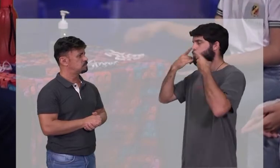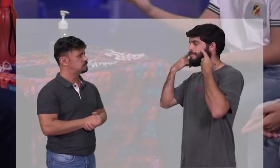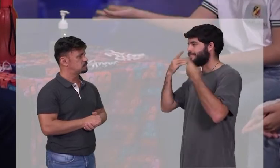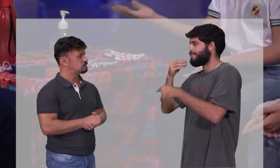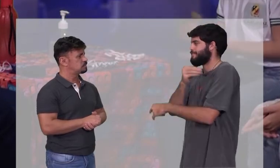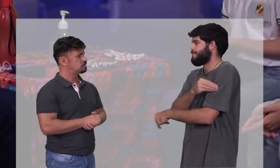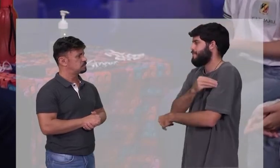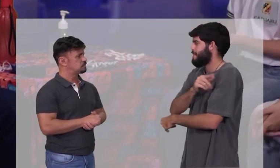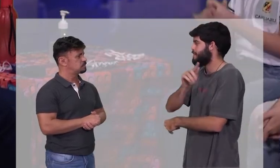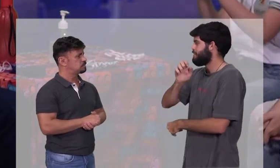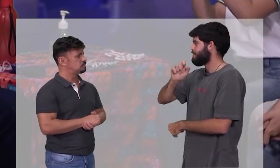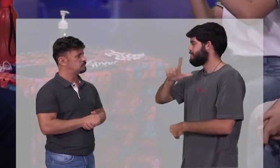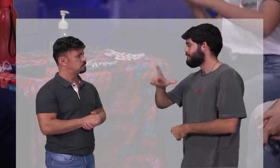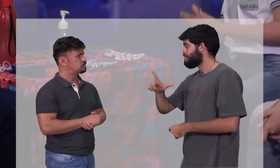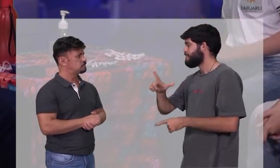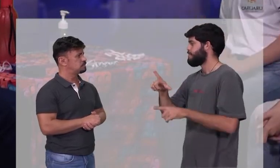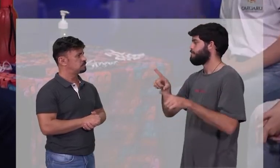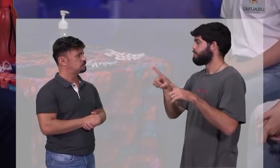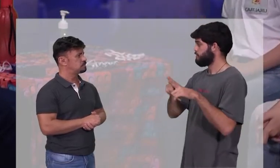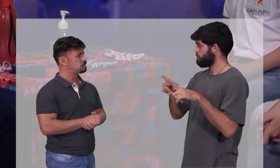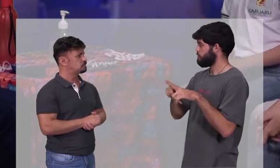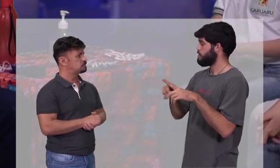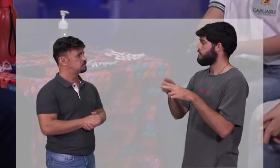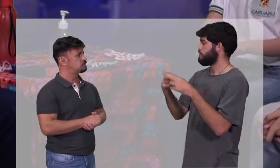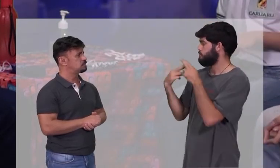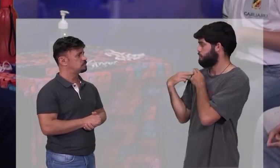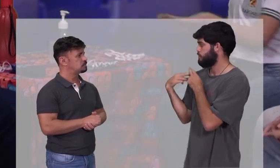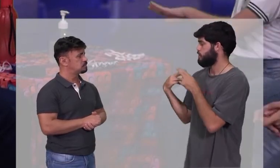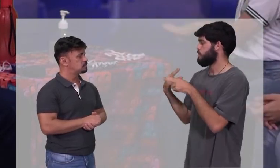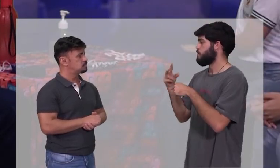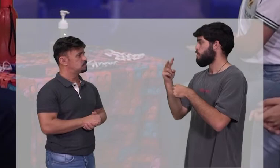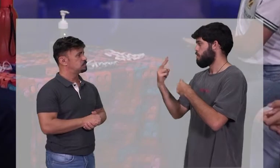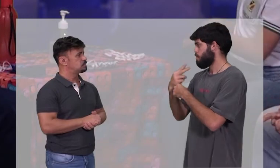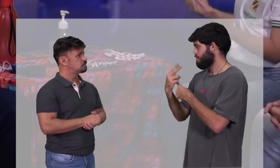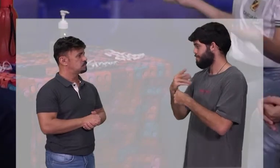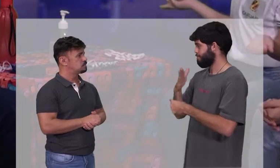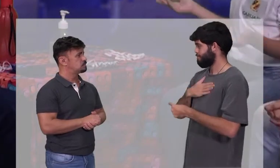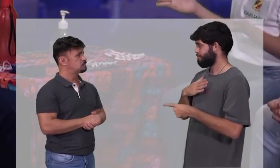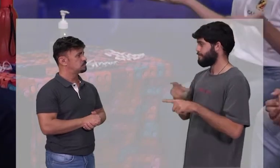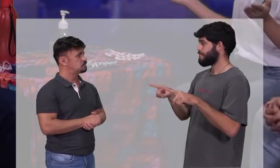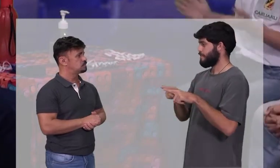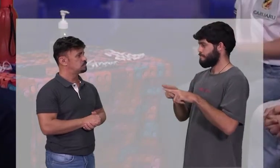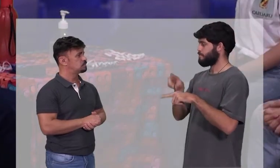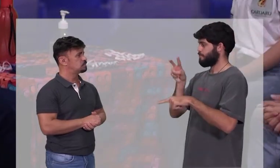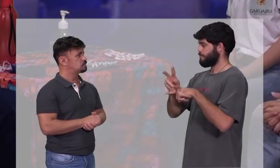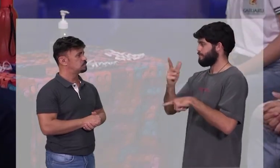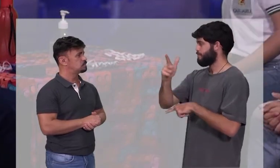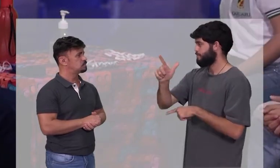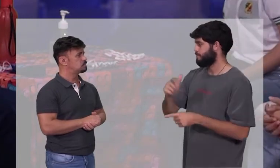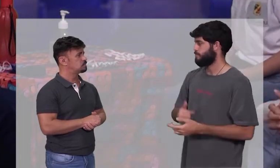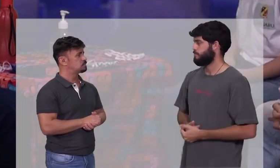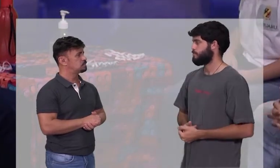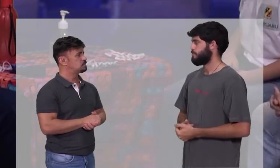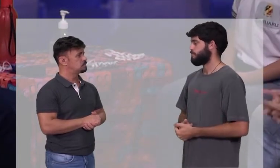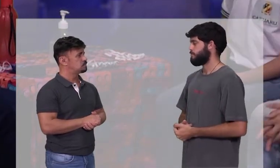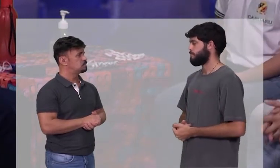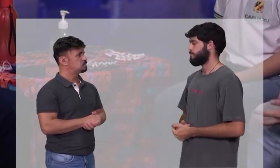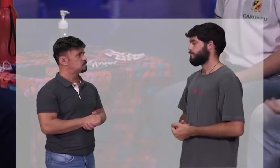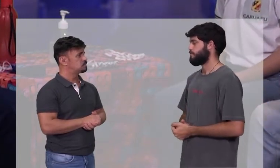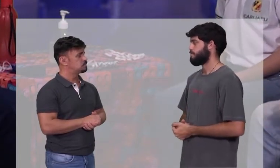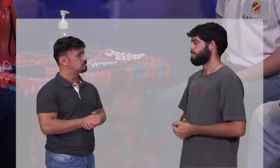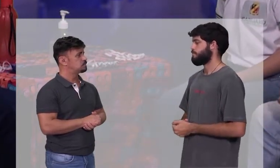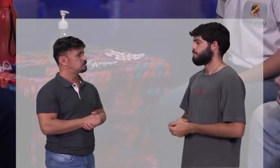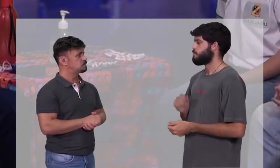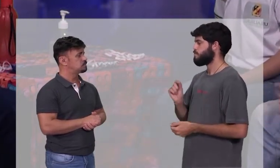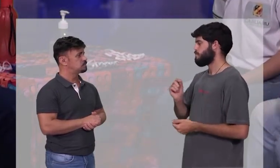né, álcool em gel, você tá tendo a responsabilidade de cuidar de você e de cuidar dos outros. Então, eles vão estar sempre ligados um pro outro.